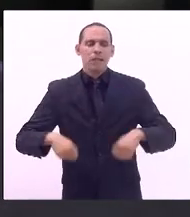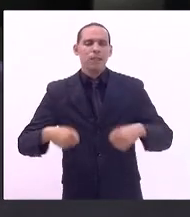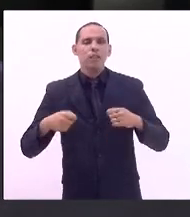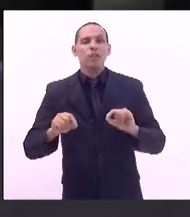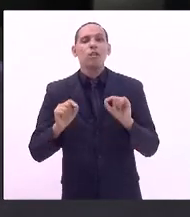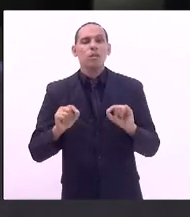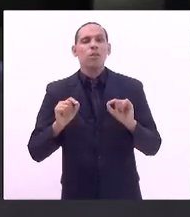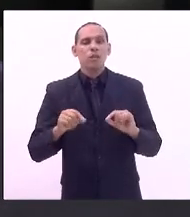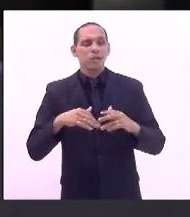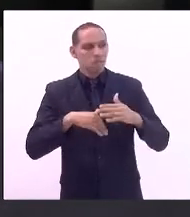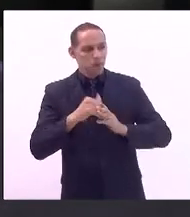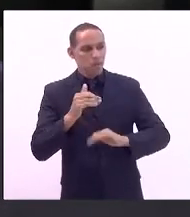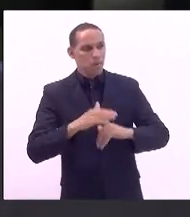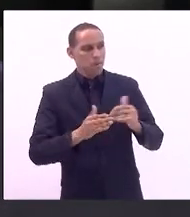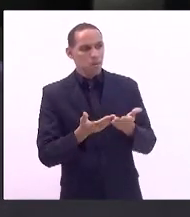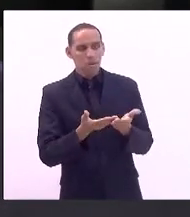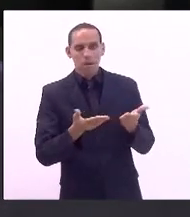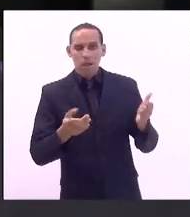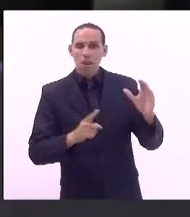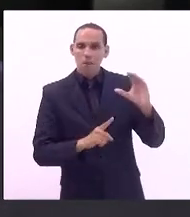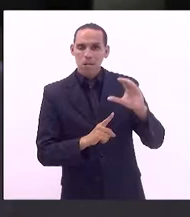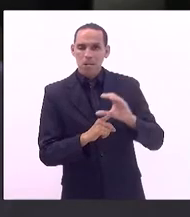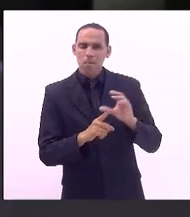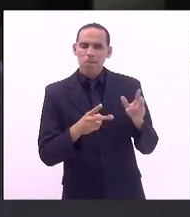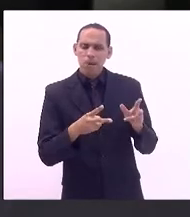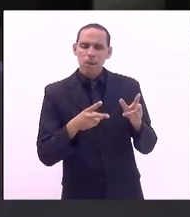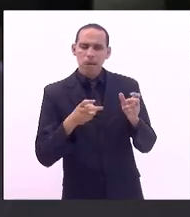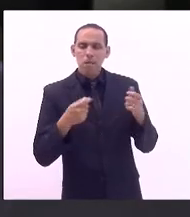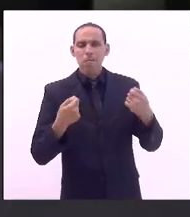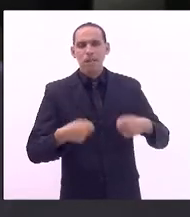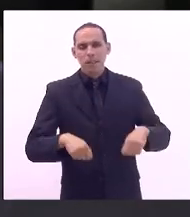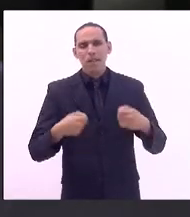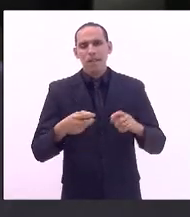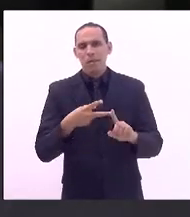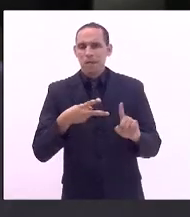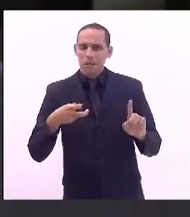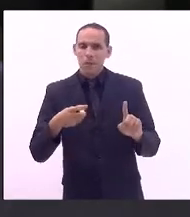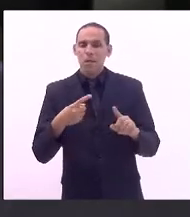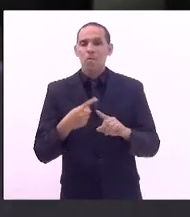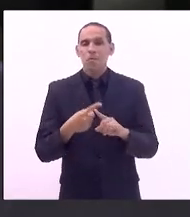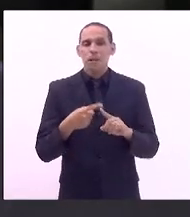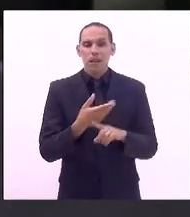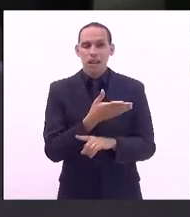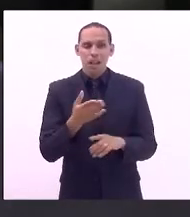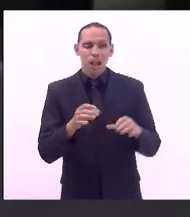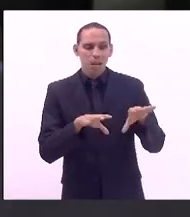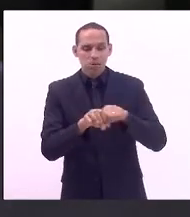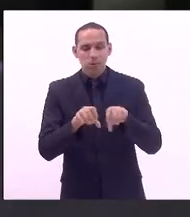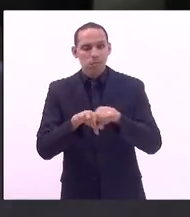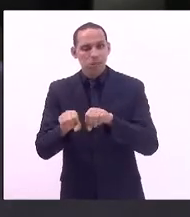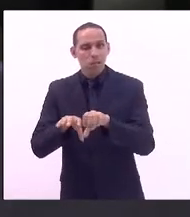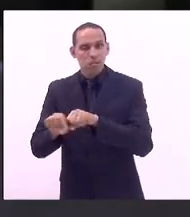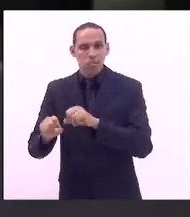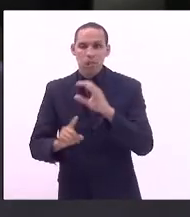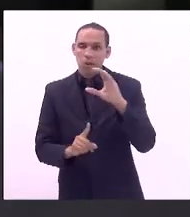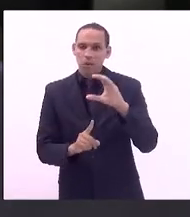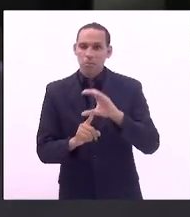competência das entidades de Capelania civil que historicamente vem informando capellans